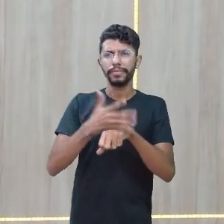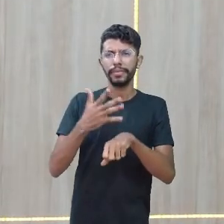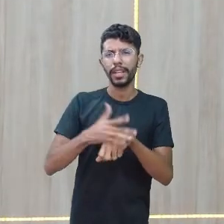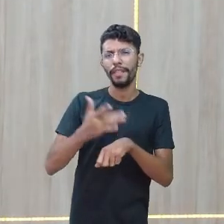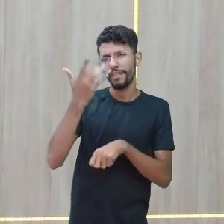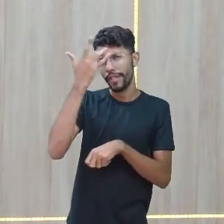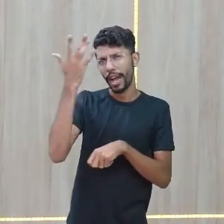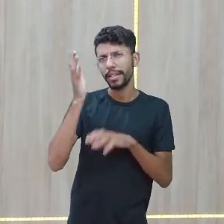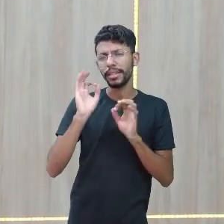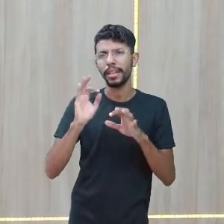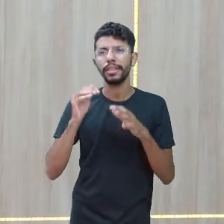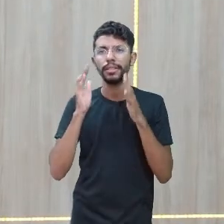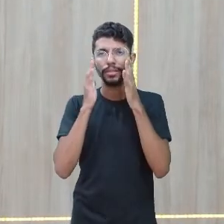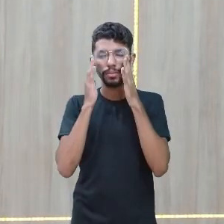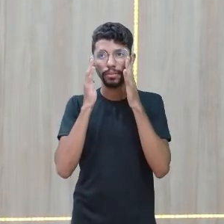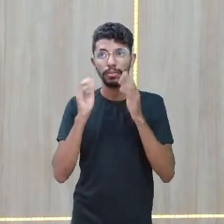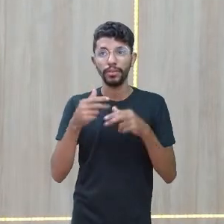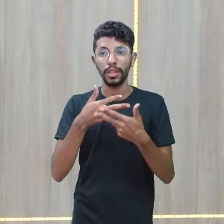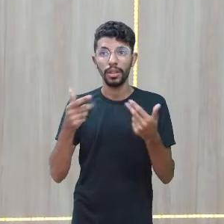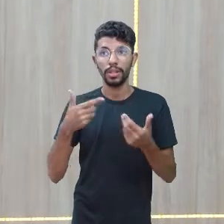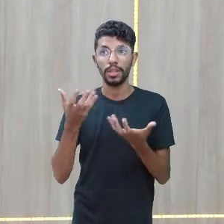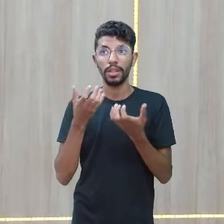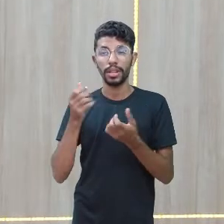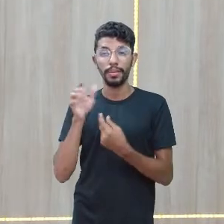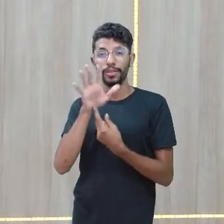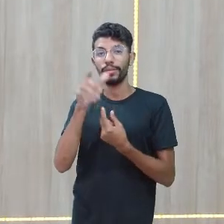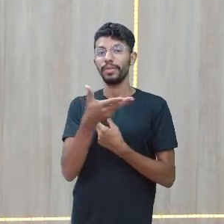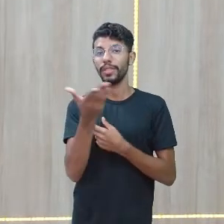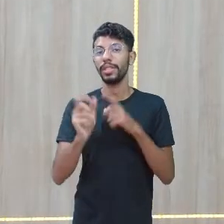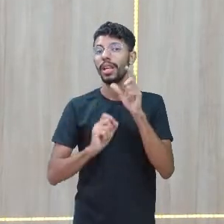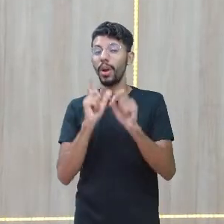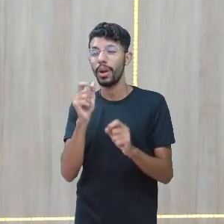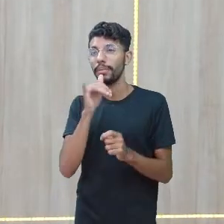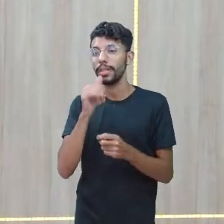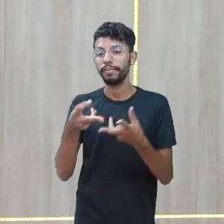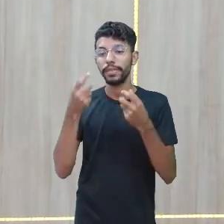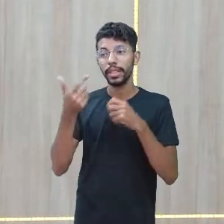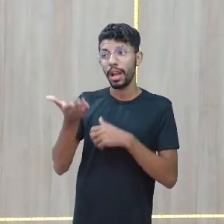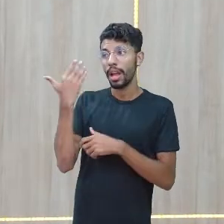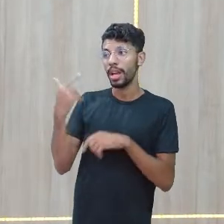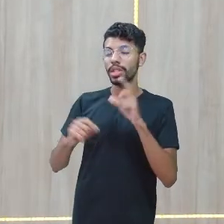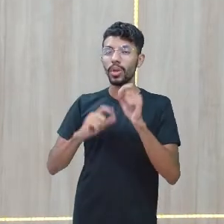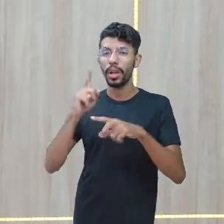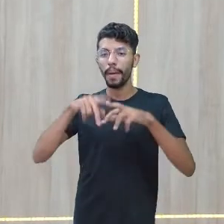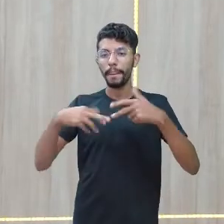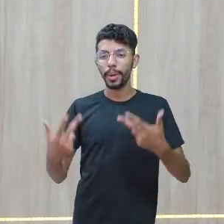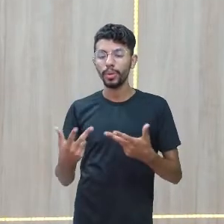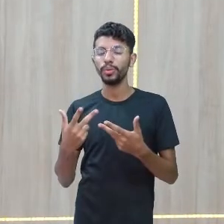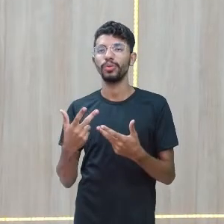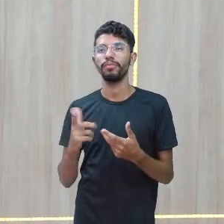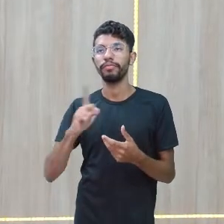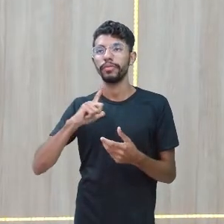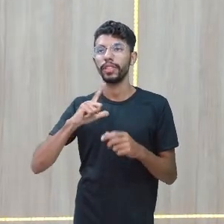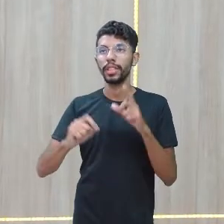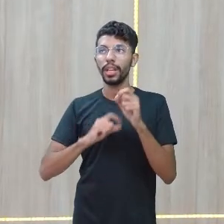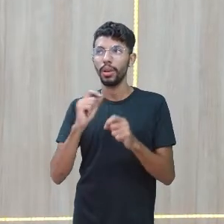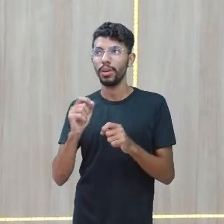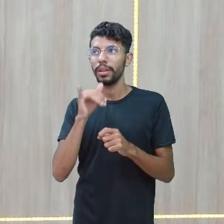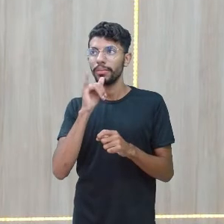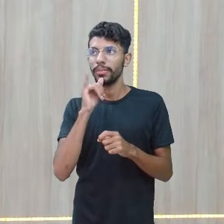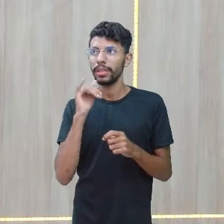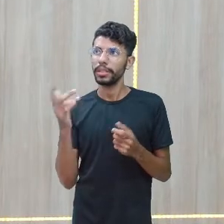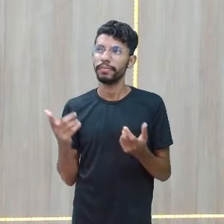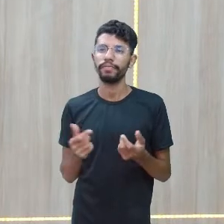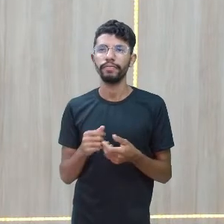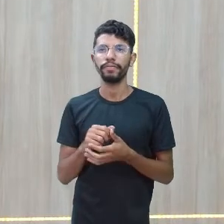Uma coisa que eu queria destacar para vocês, antes de ir adiante aqui, é o seguinte. Perceba que antigamente os produtos, você tinha um painelzinho.